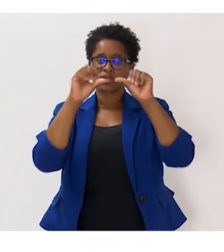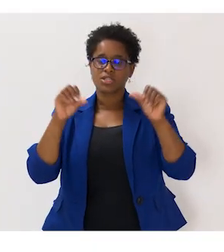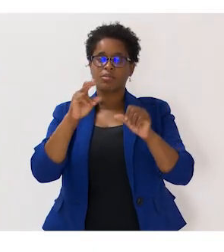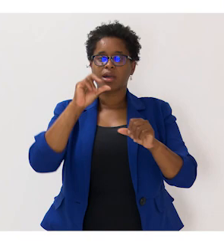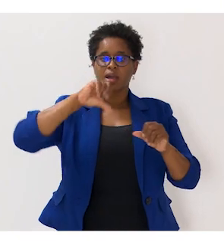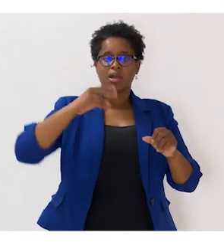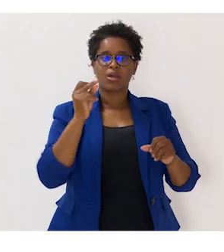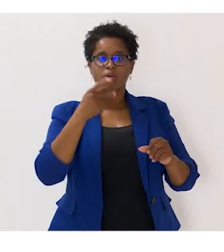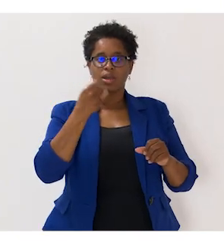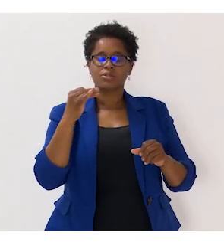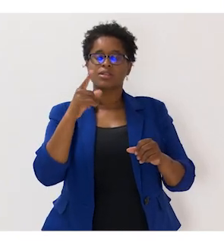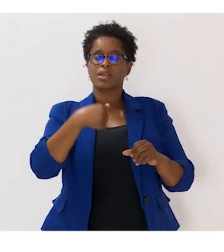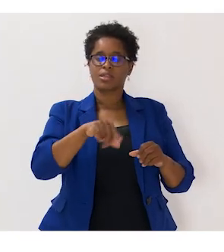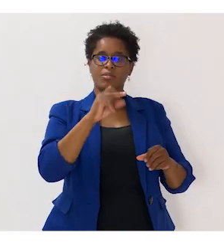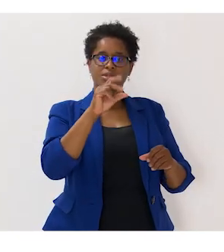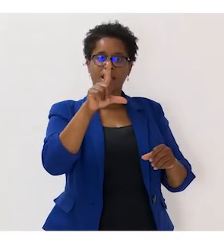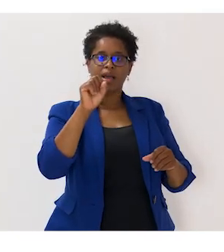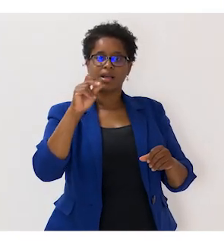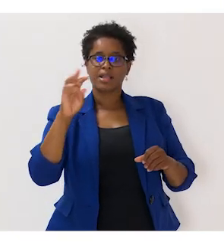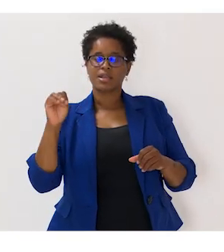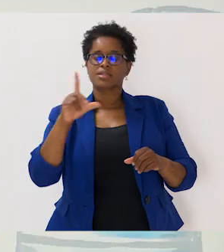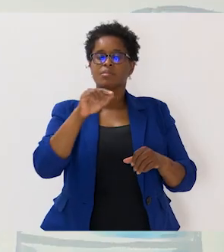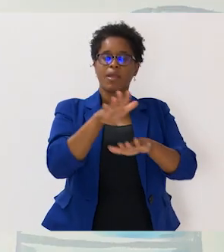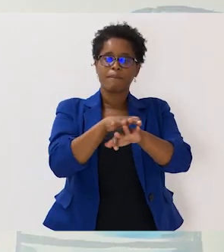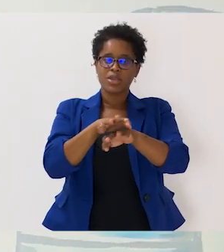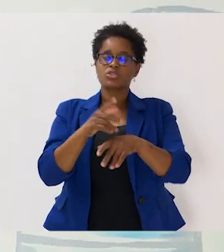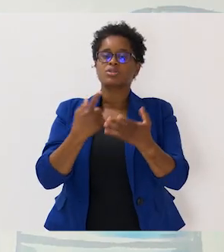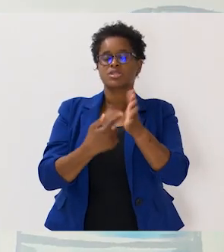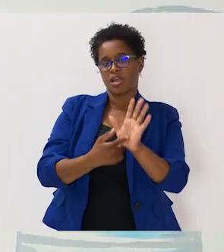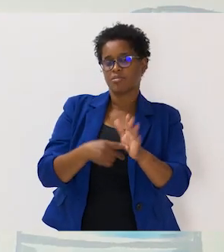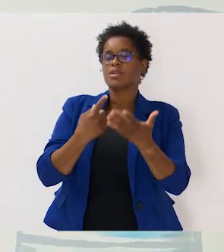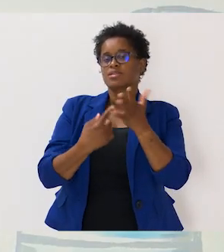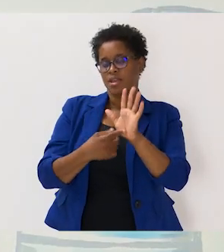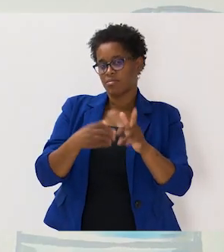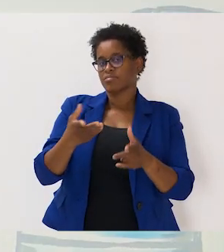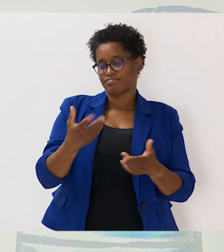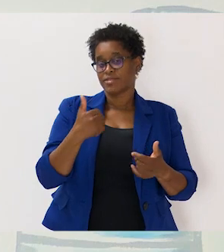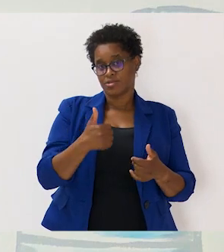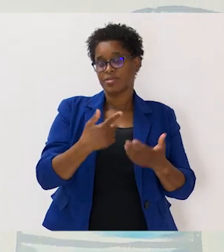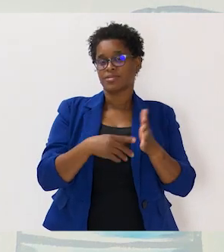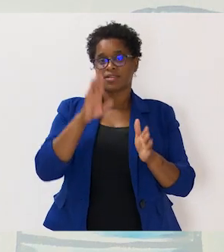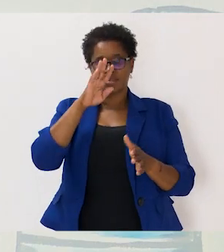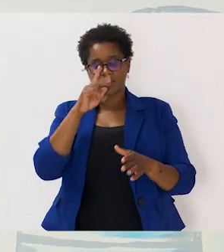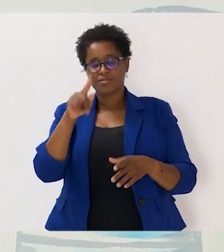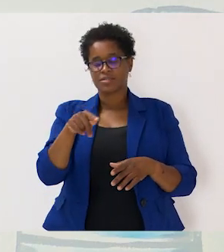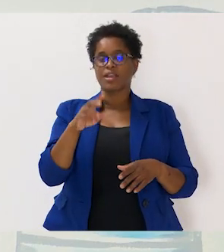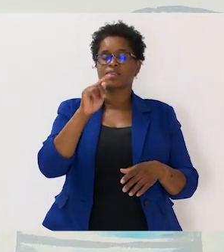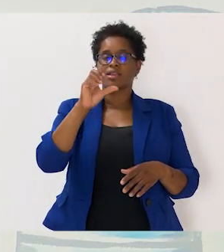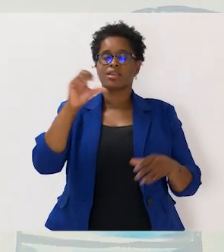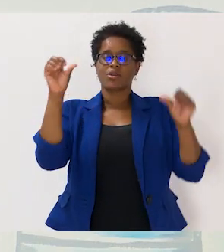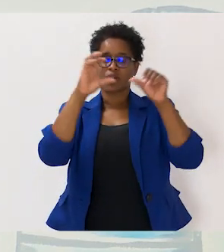algas e peixes, por exemplo. Muito bem, são exemplos de seres pertencentes ao